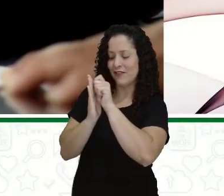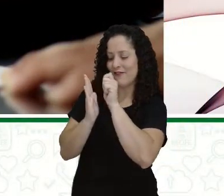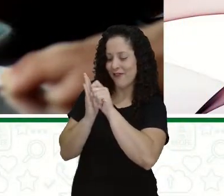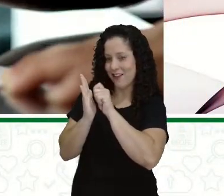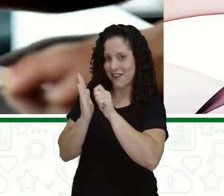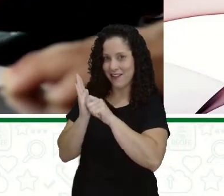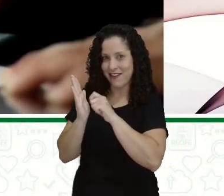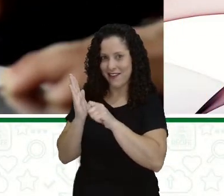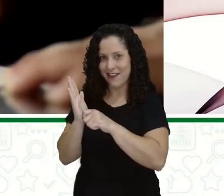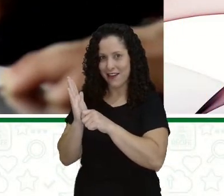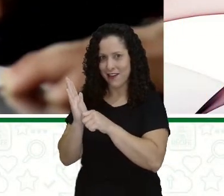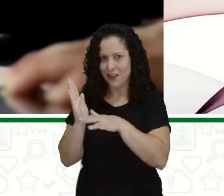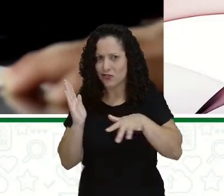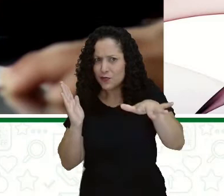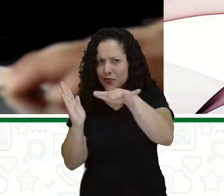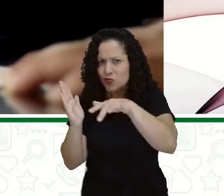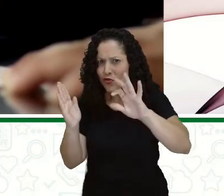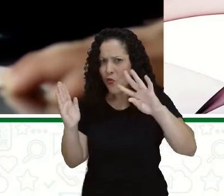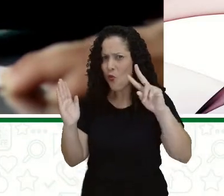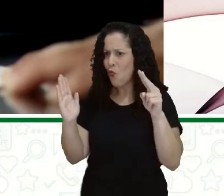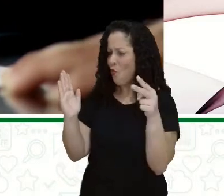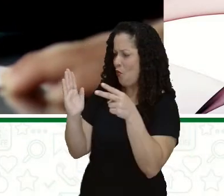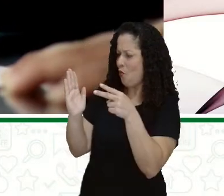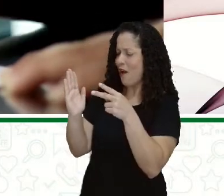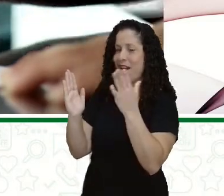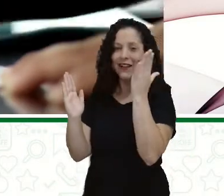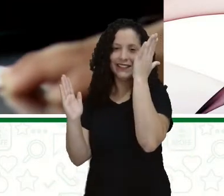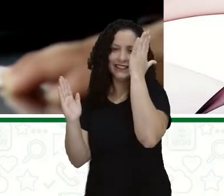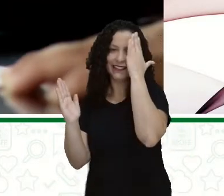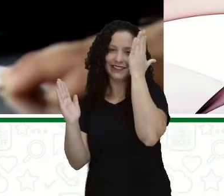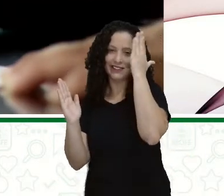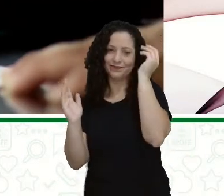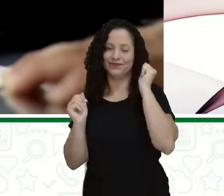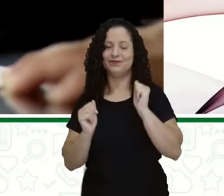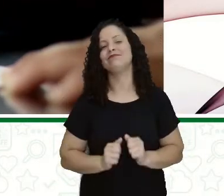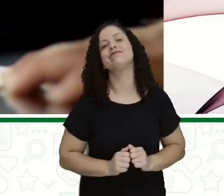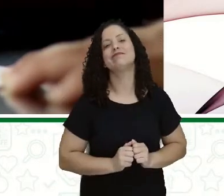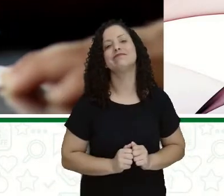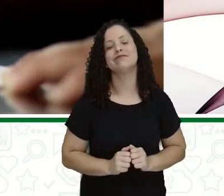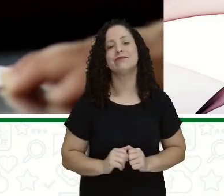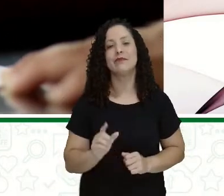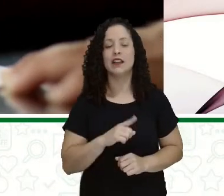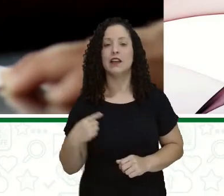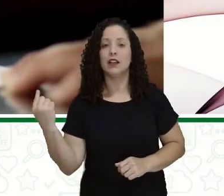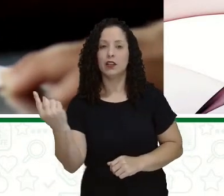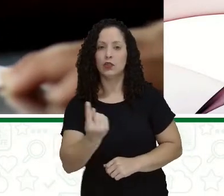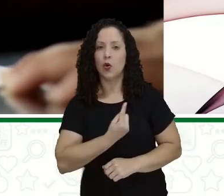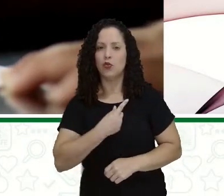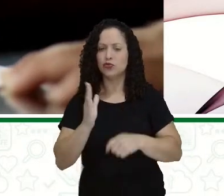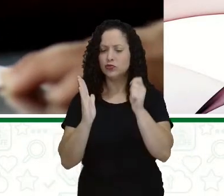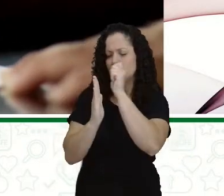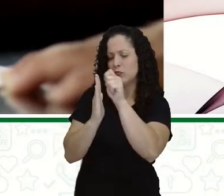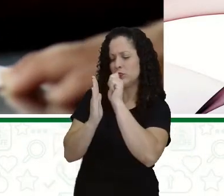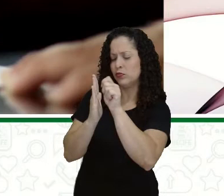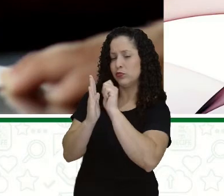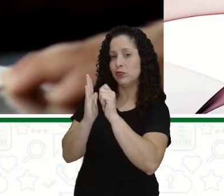escrever para que todo mundo entenda. Quando a gente faz isso, a gente está se utilizando